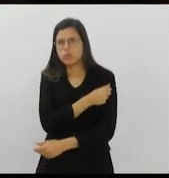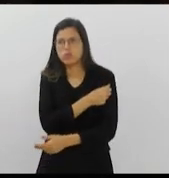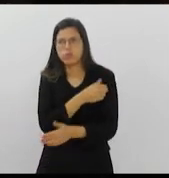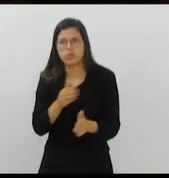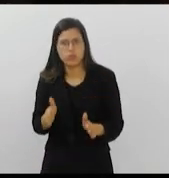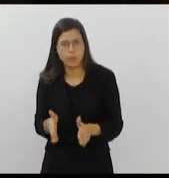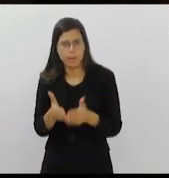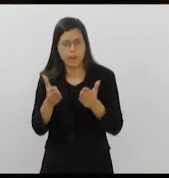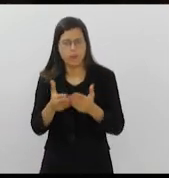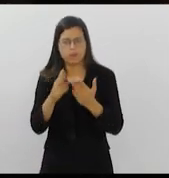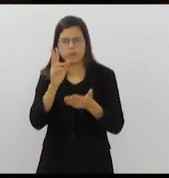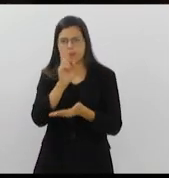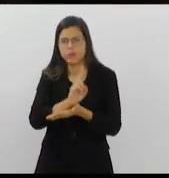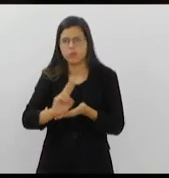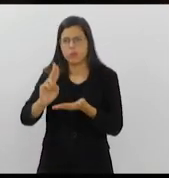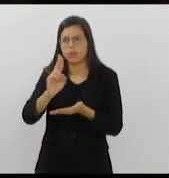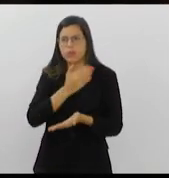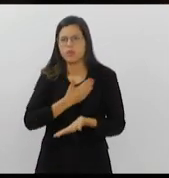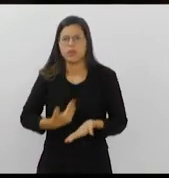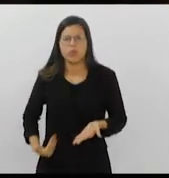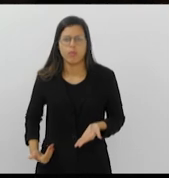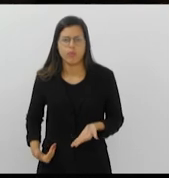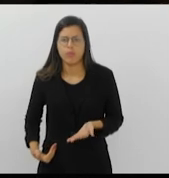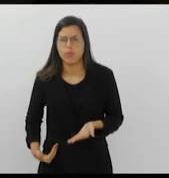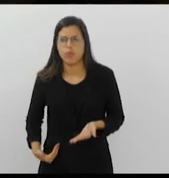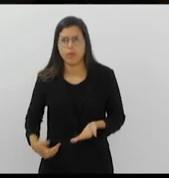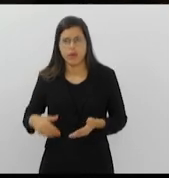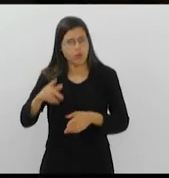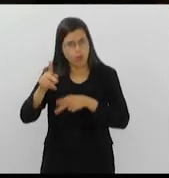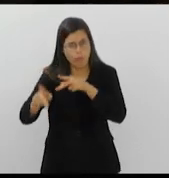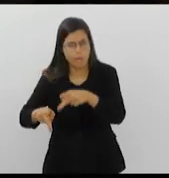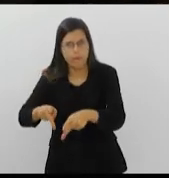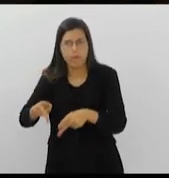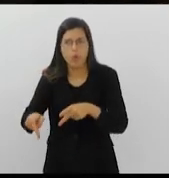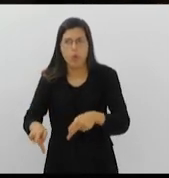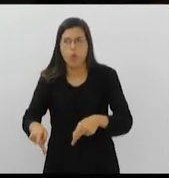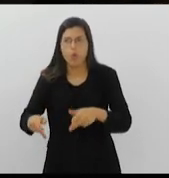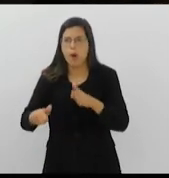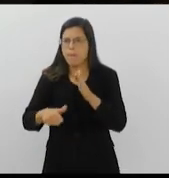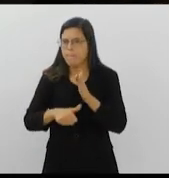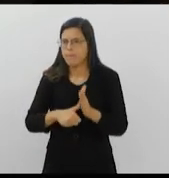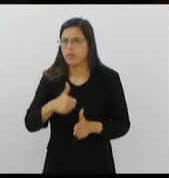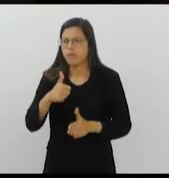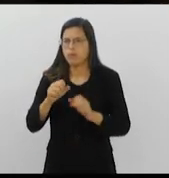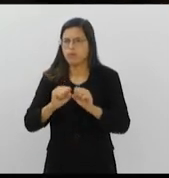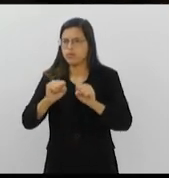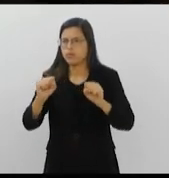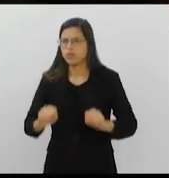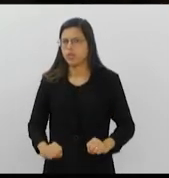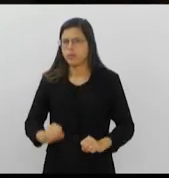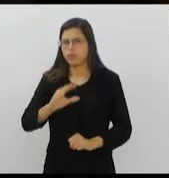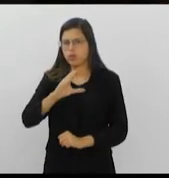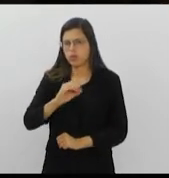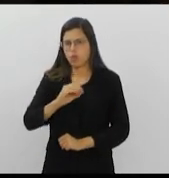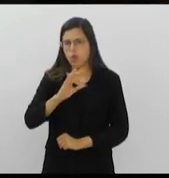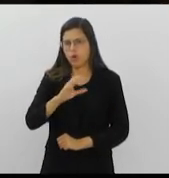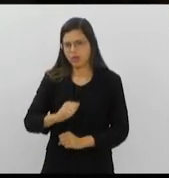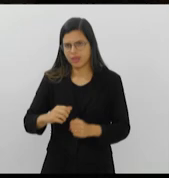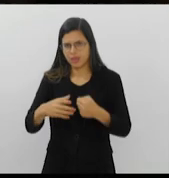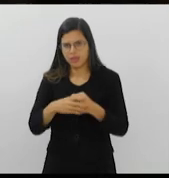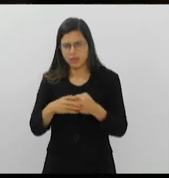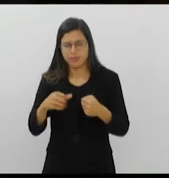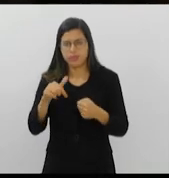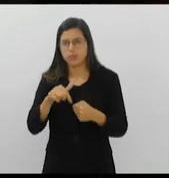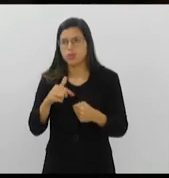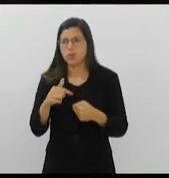da universidade pública mais popular desse país, a pioneira no sistema de cotas, que foi, junto com outras